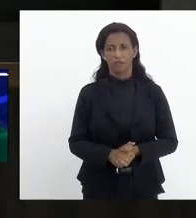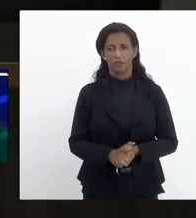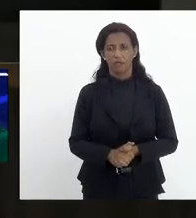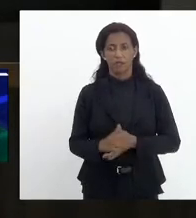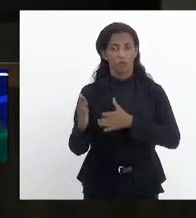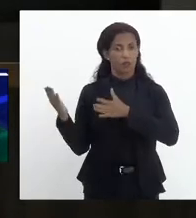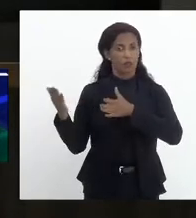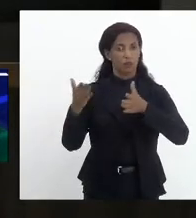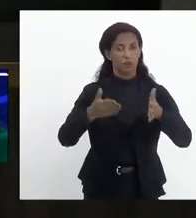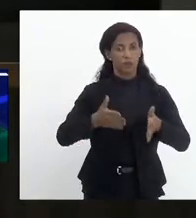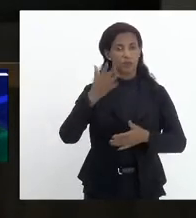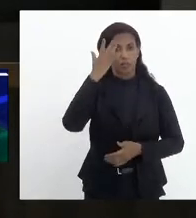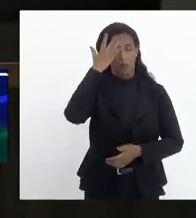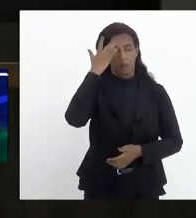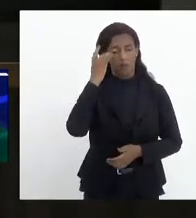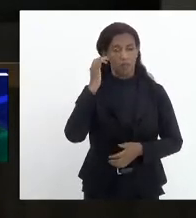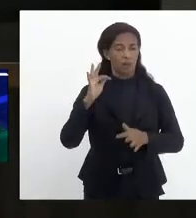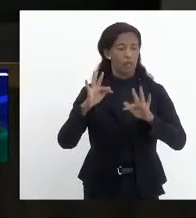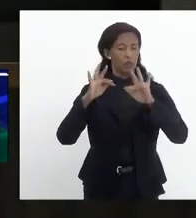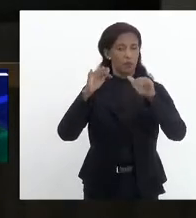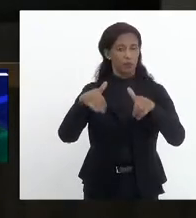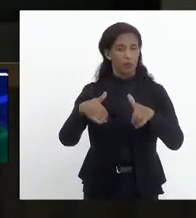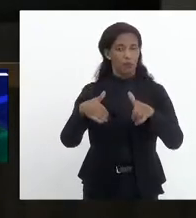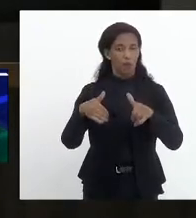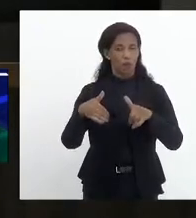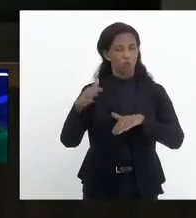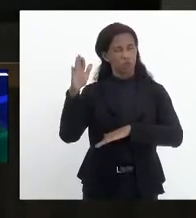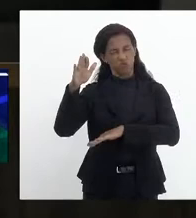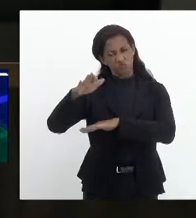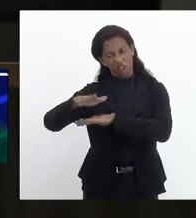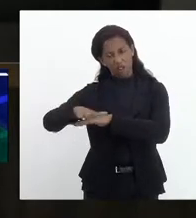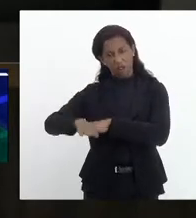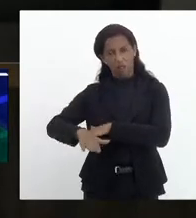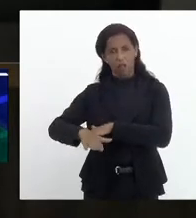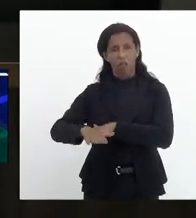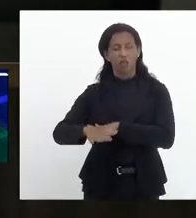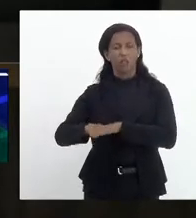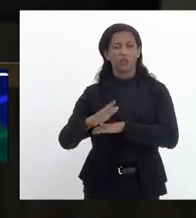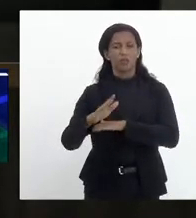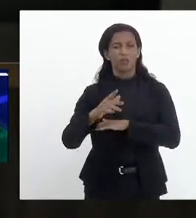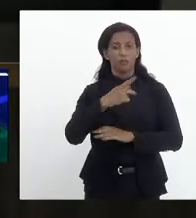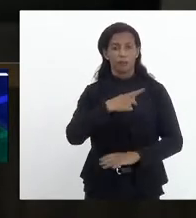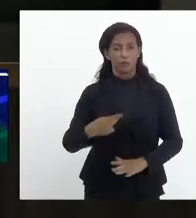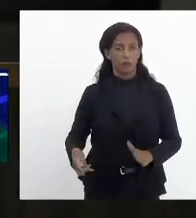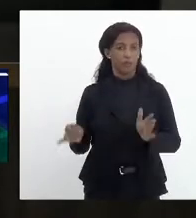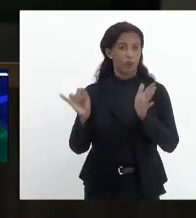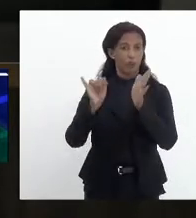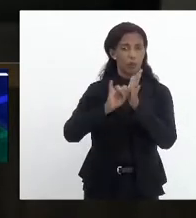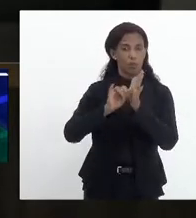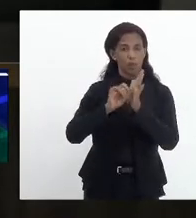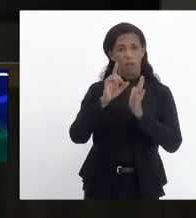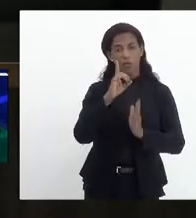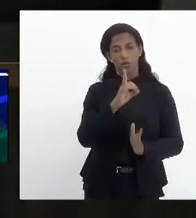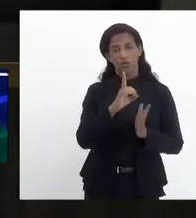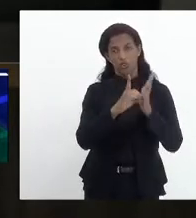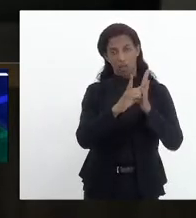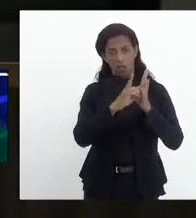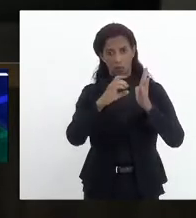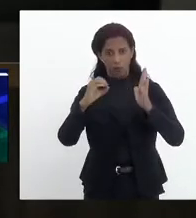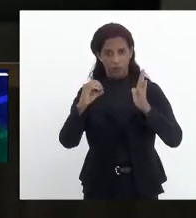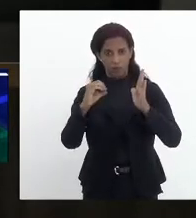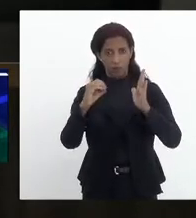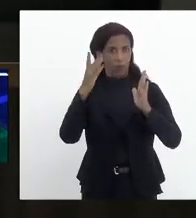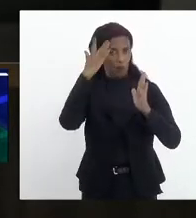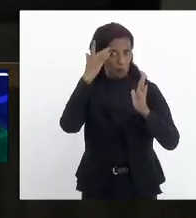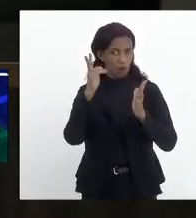chegarão amanhã, no final do dia, a presidência vai publicar um diário oficial amanhã mesmo e